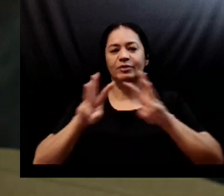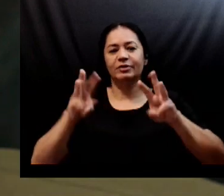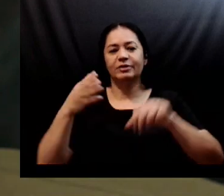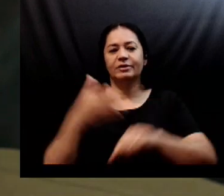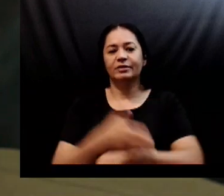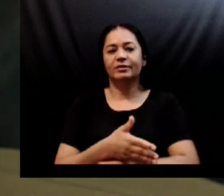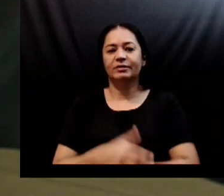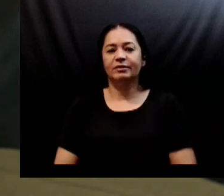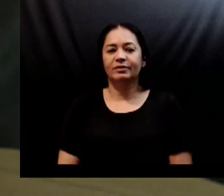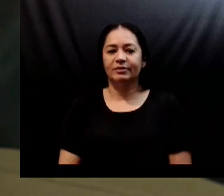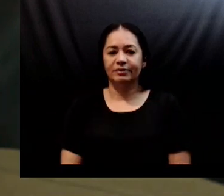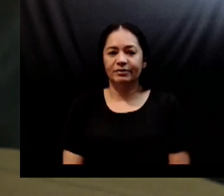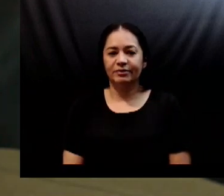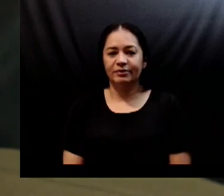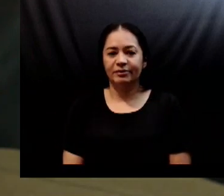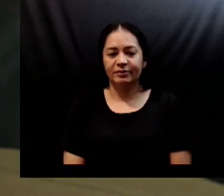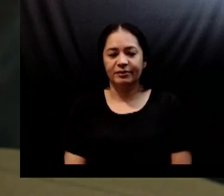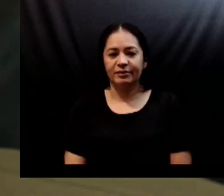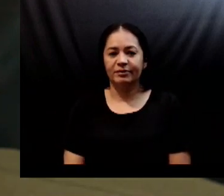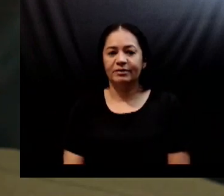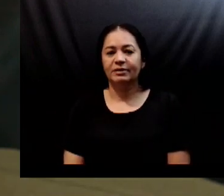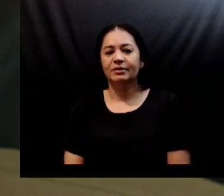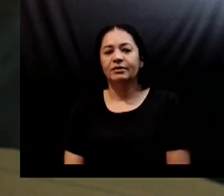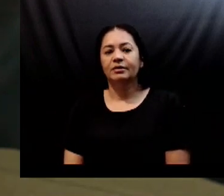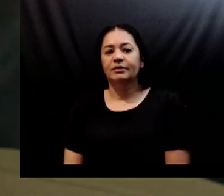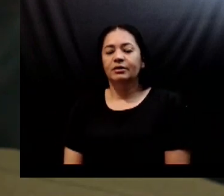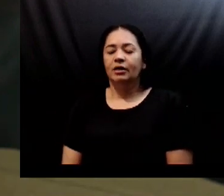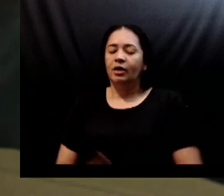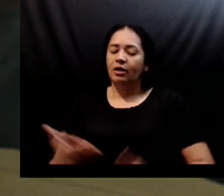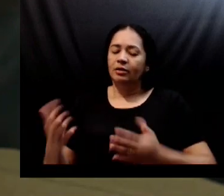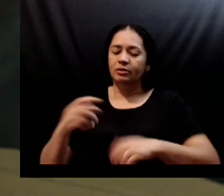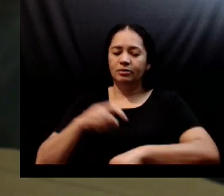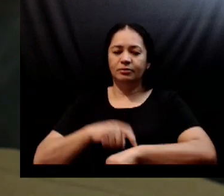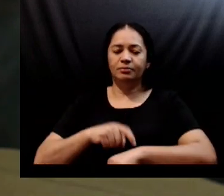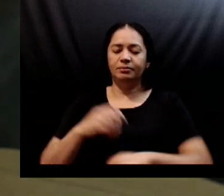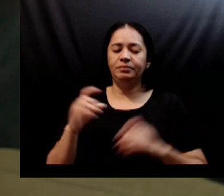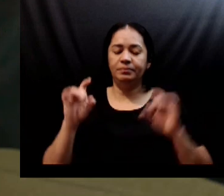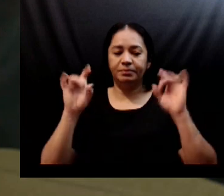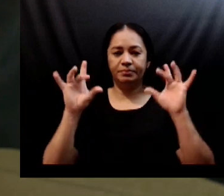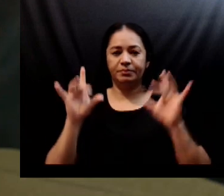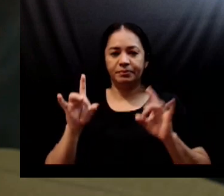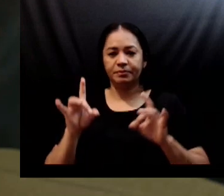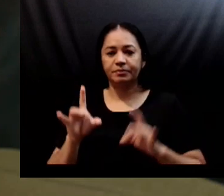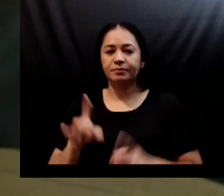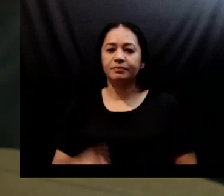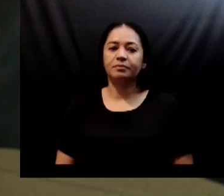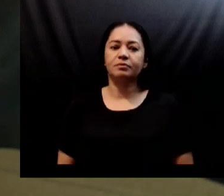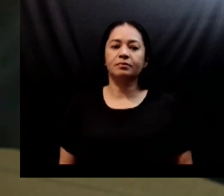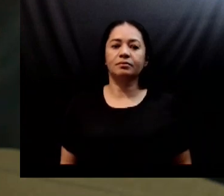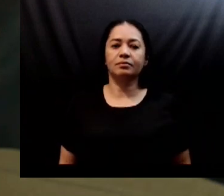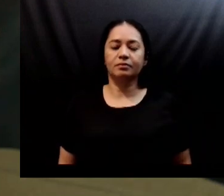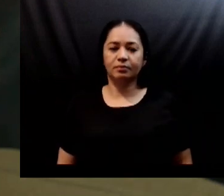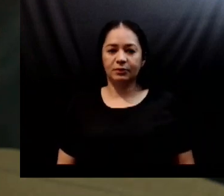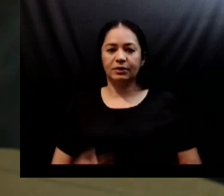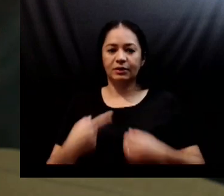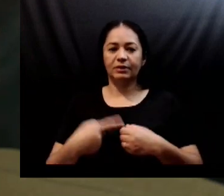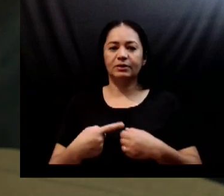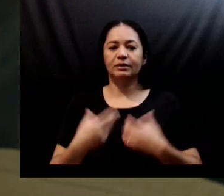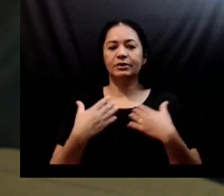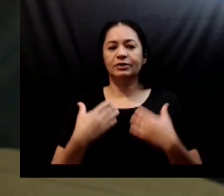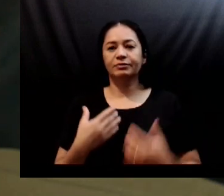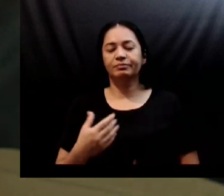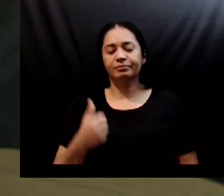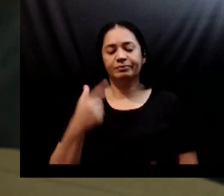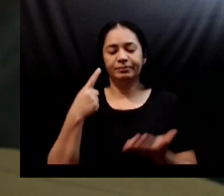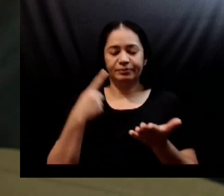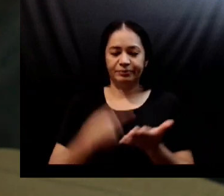você participar desse momento muito especial e conhecer um pouquinho mais da cidade de Campinas. Combinado? E aí, previsão